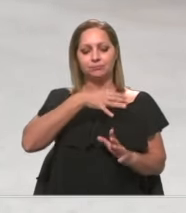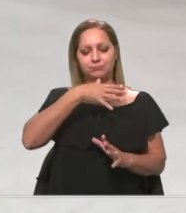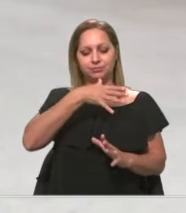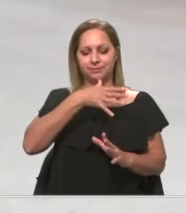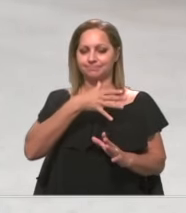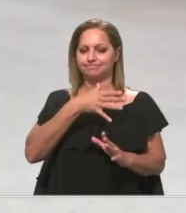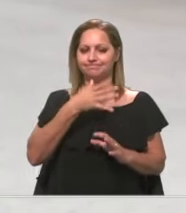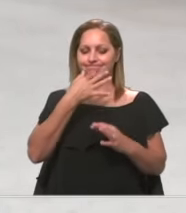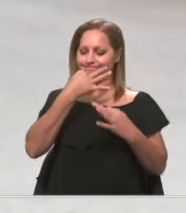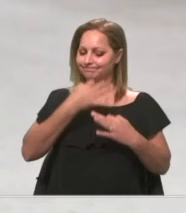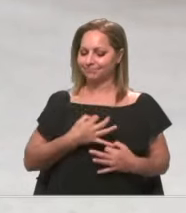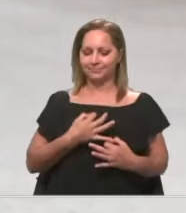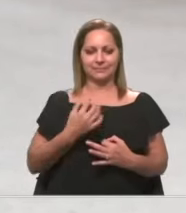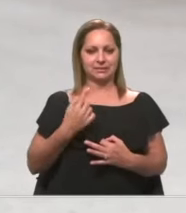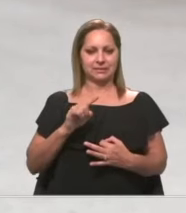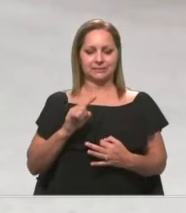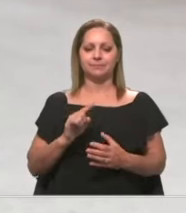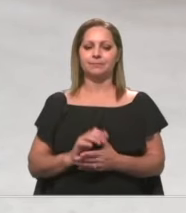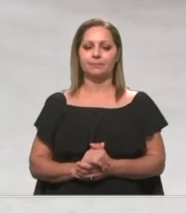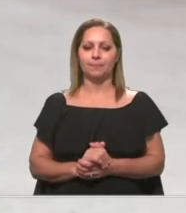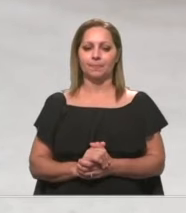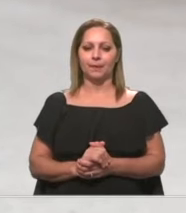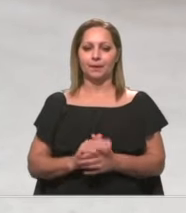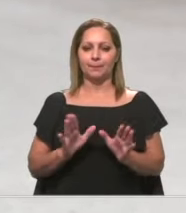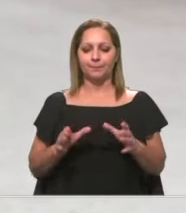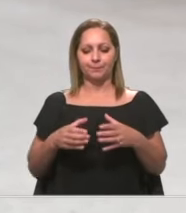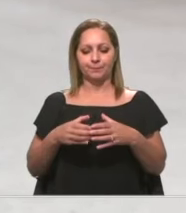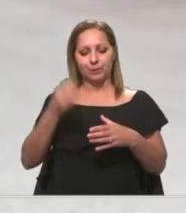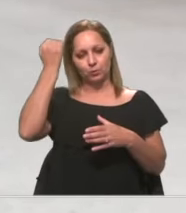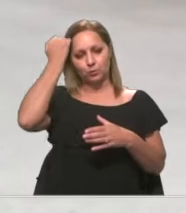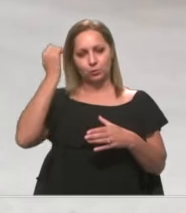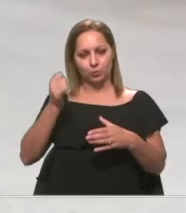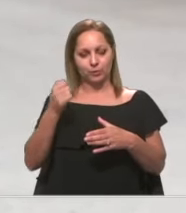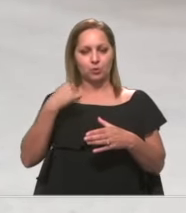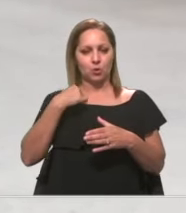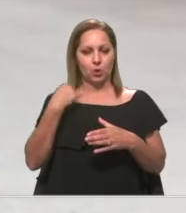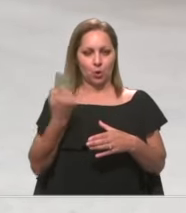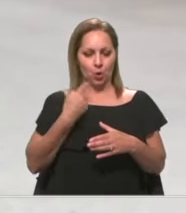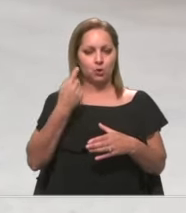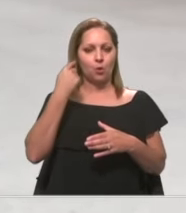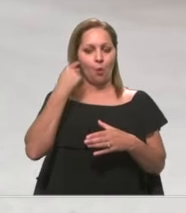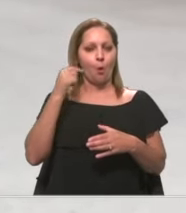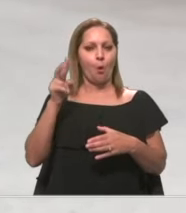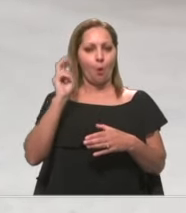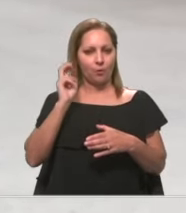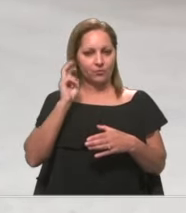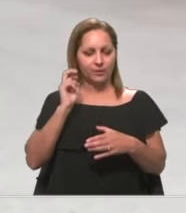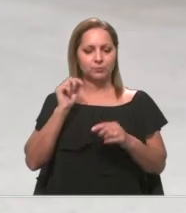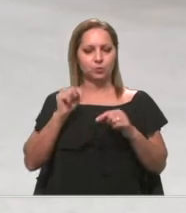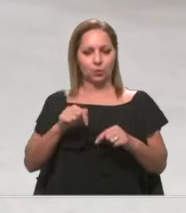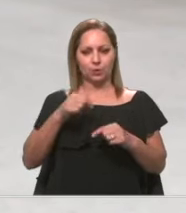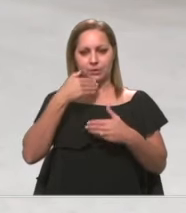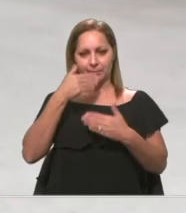mereceu qualquer credibilidade por parte deste coletivo. Nós ouvimos as declarações, ouvimos esta